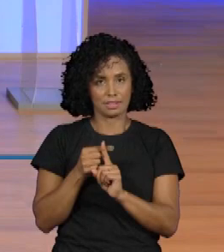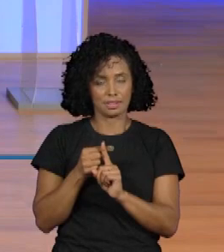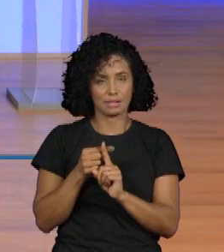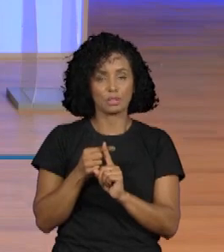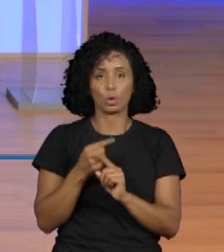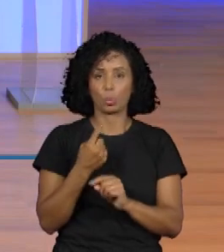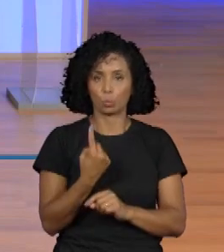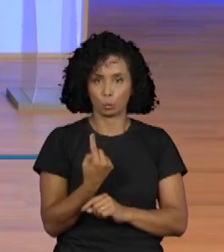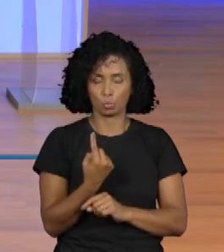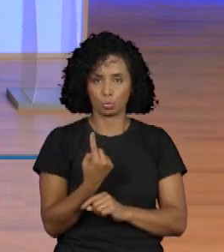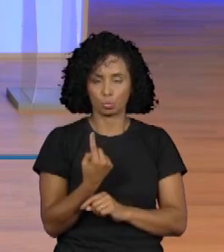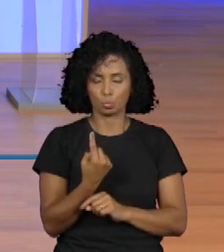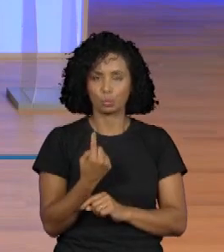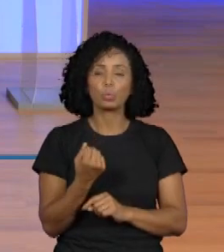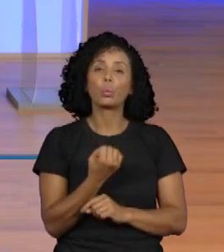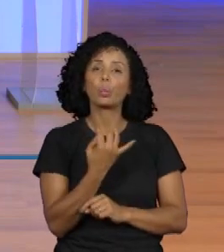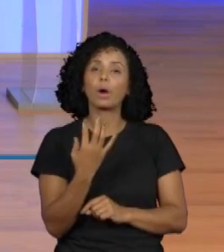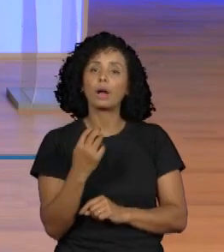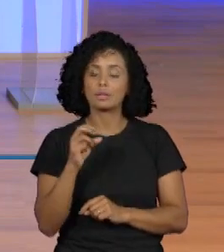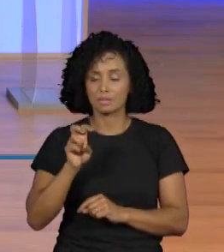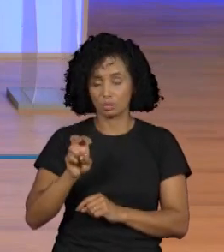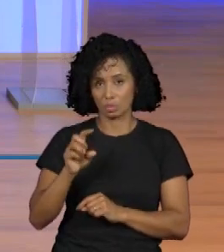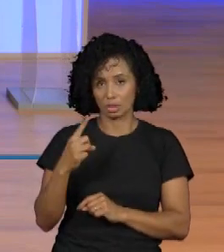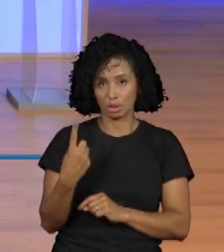51, com mais 1,